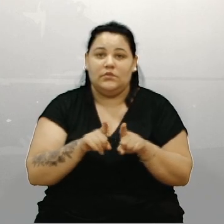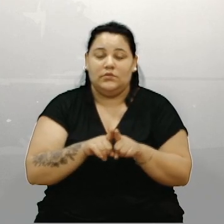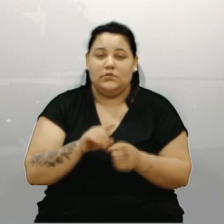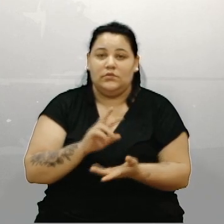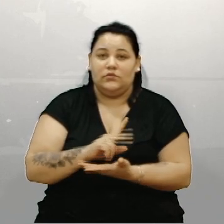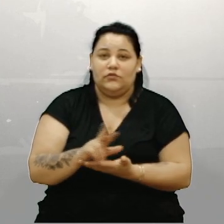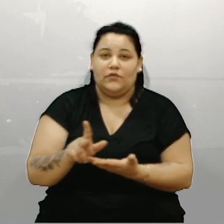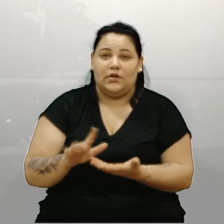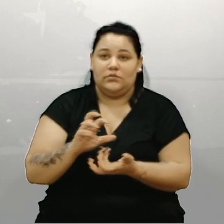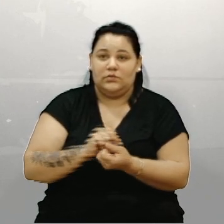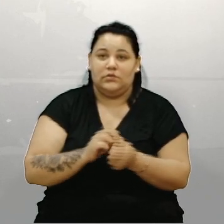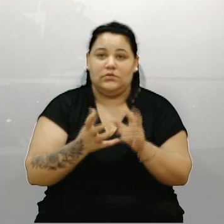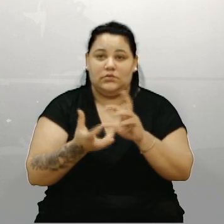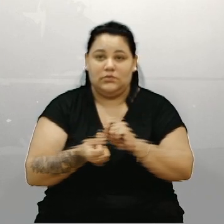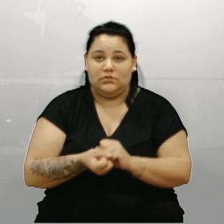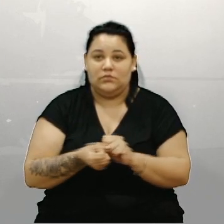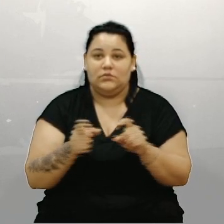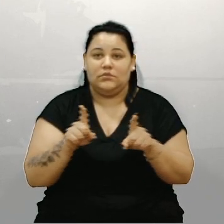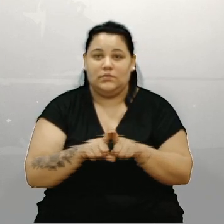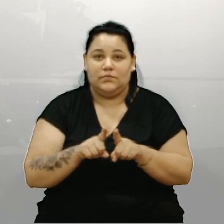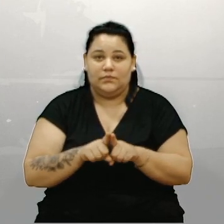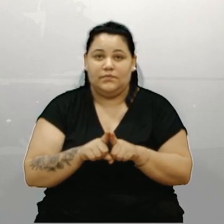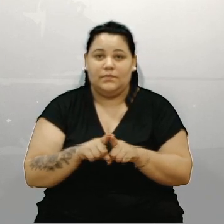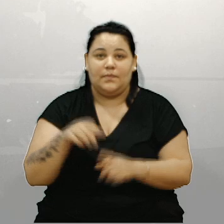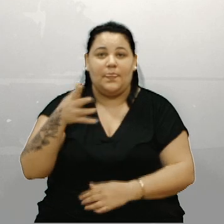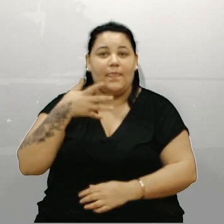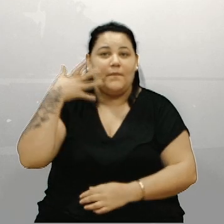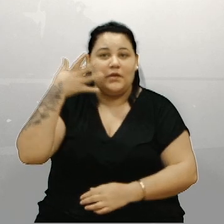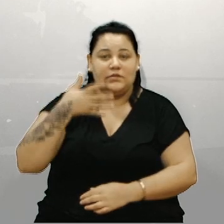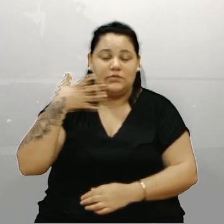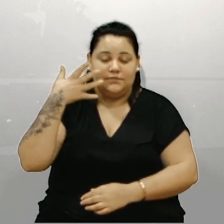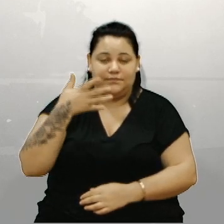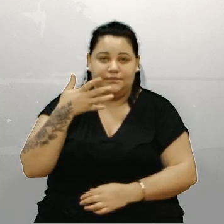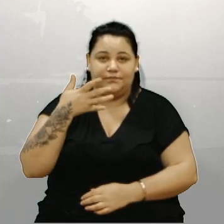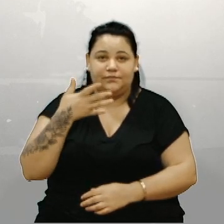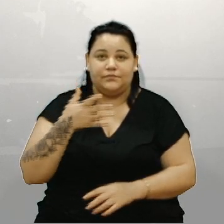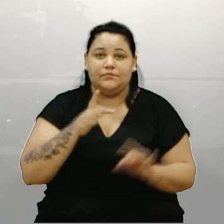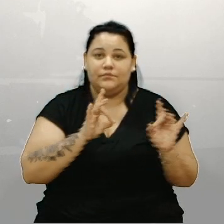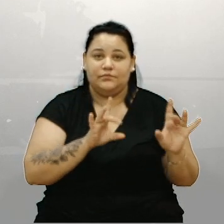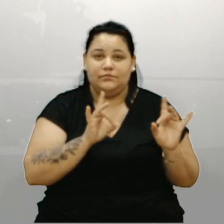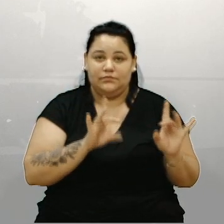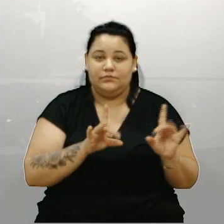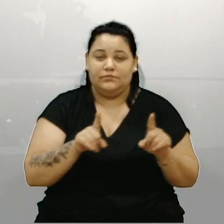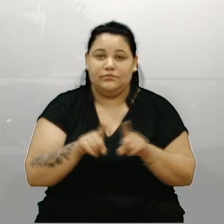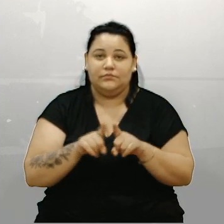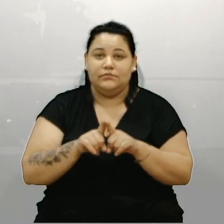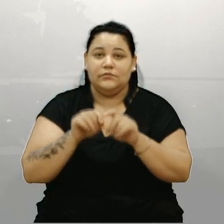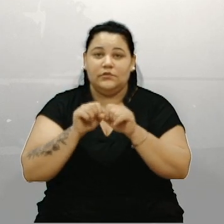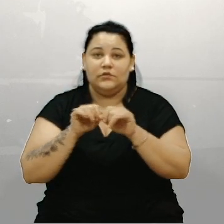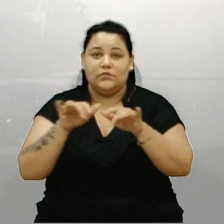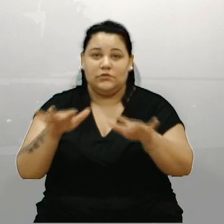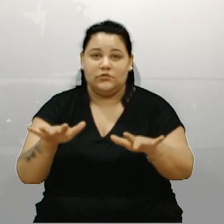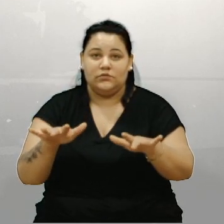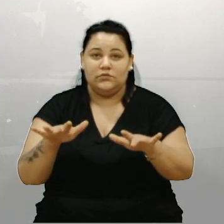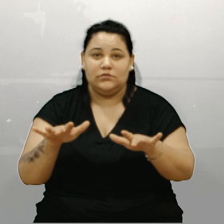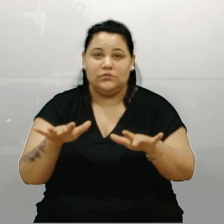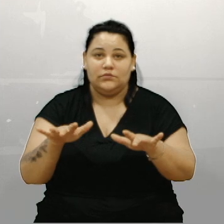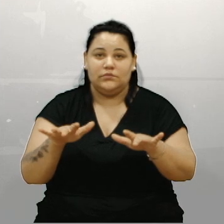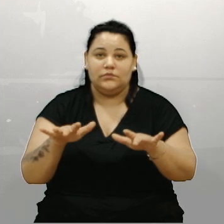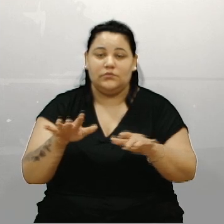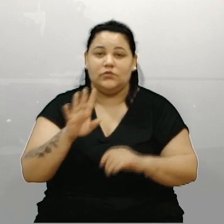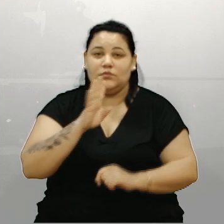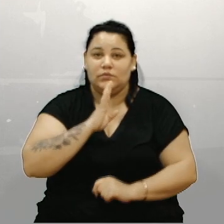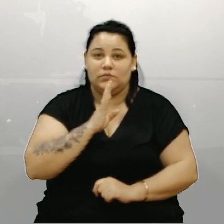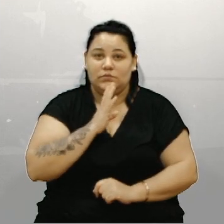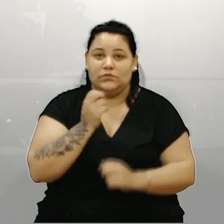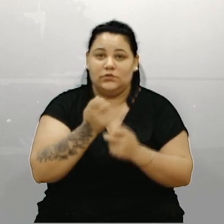diversos artesãos e artesãs, palestrantes e especialistas que compartilharam os seus